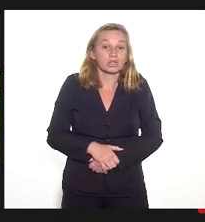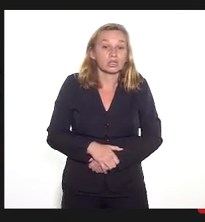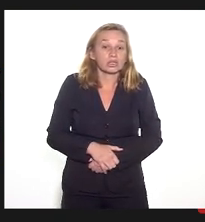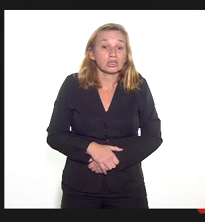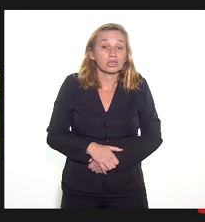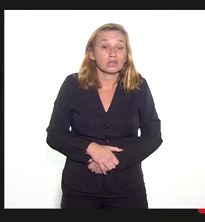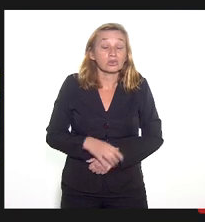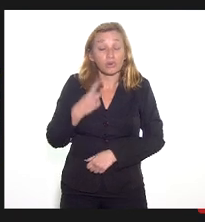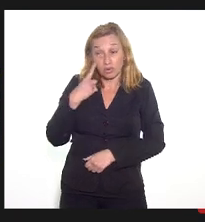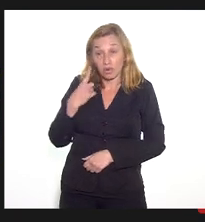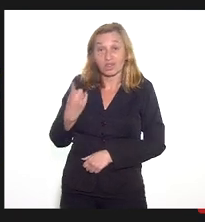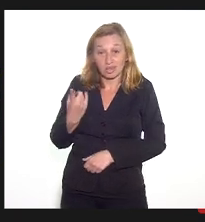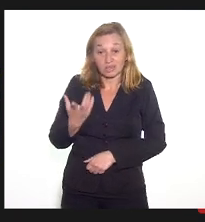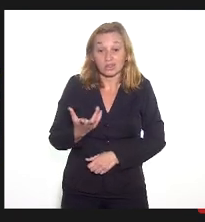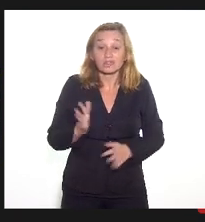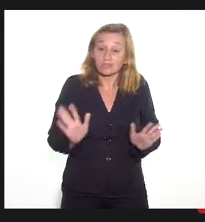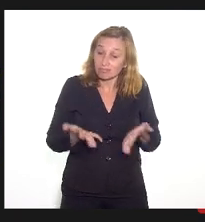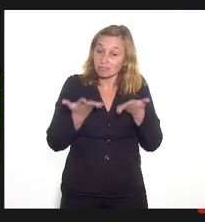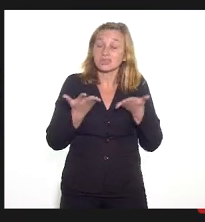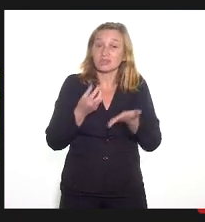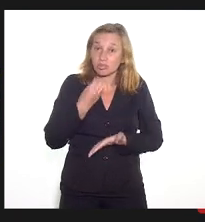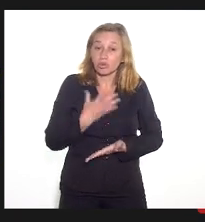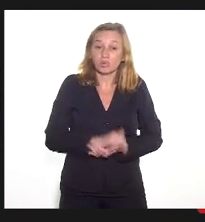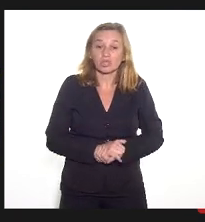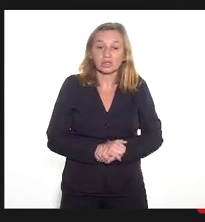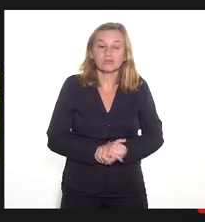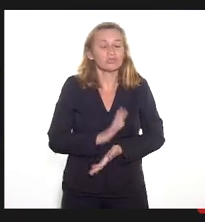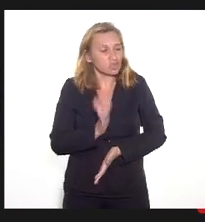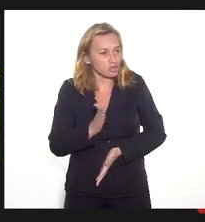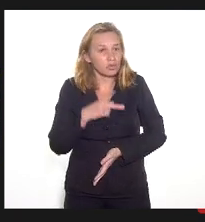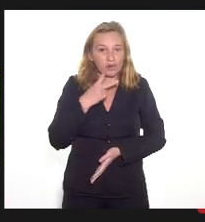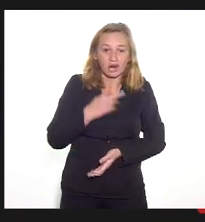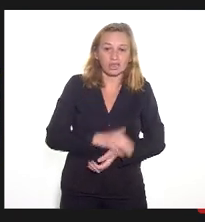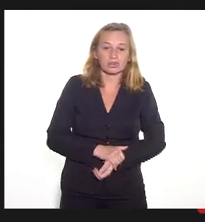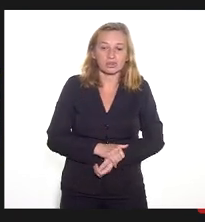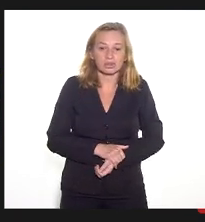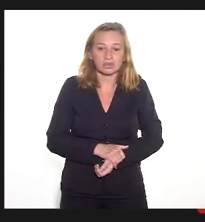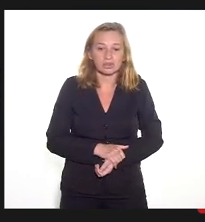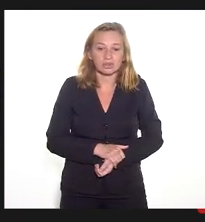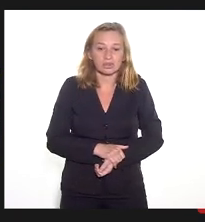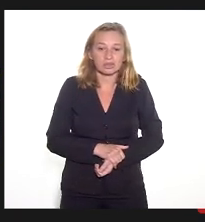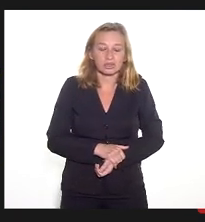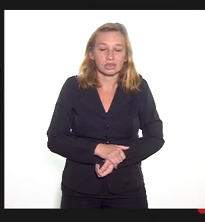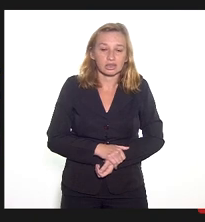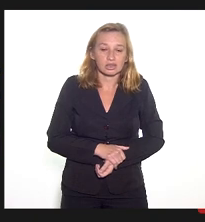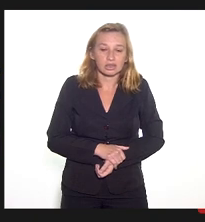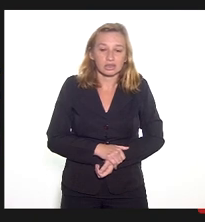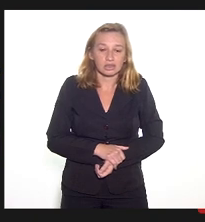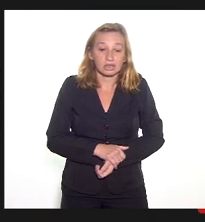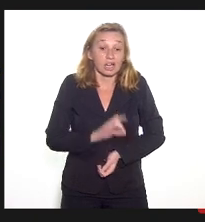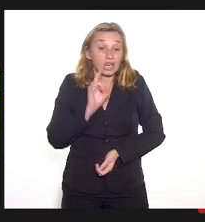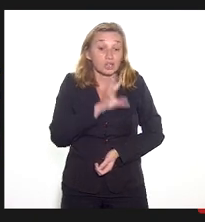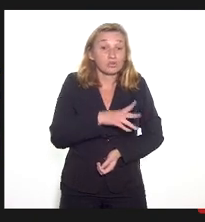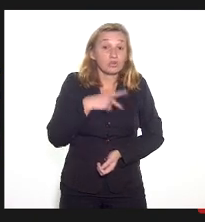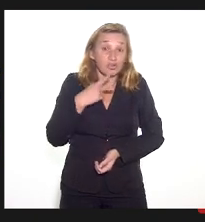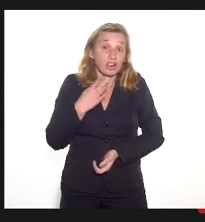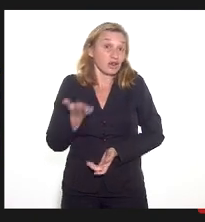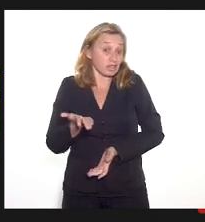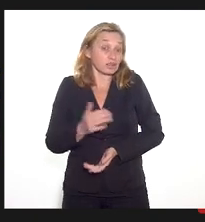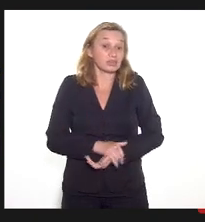muito bons olhos essa iniciativa e, como já foi dito, quer dizer, ser uma das últimas a falar, a